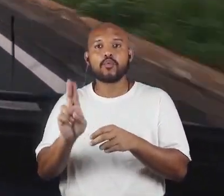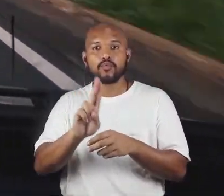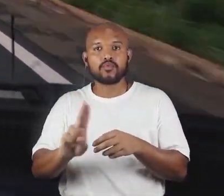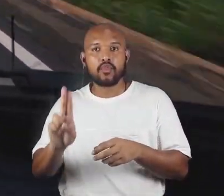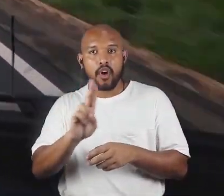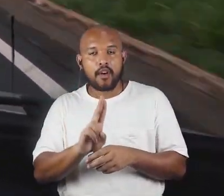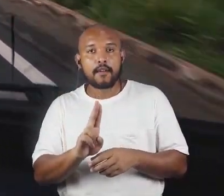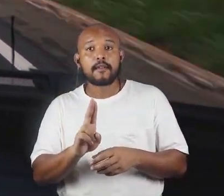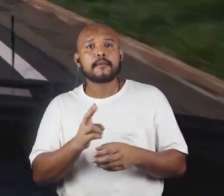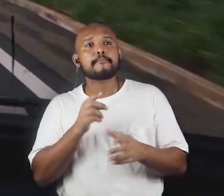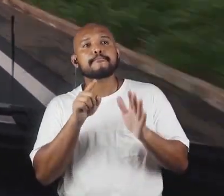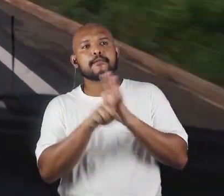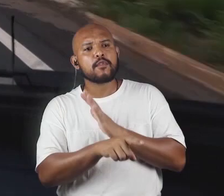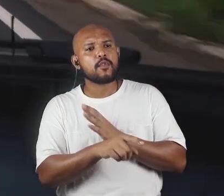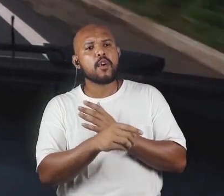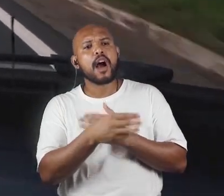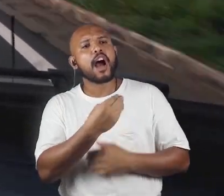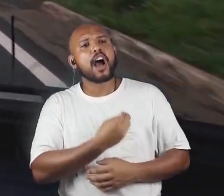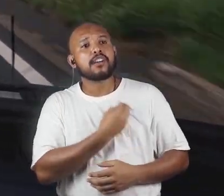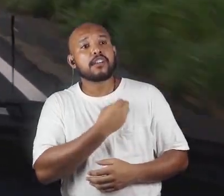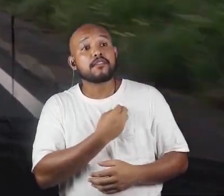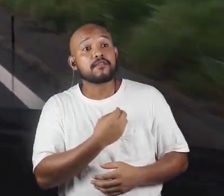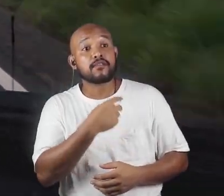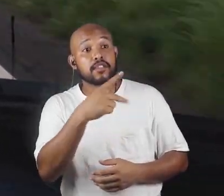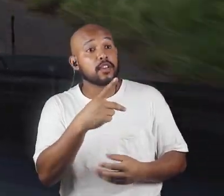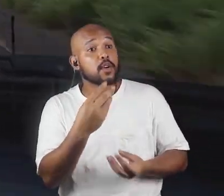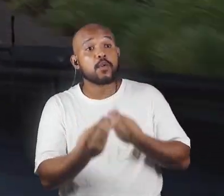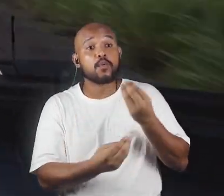dos relatos deles sobre a vivência dentro da universidade.